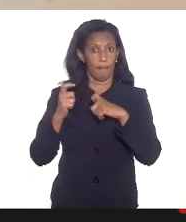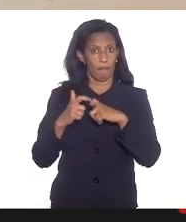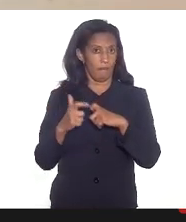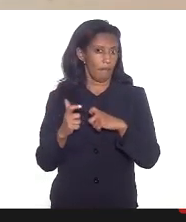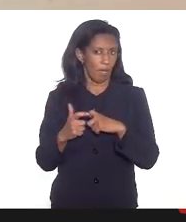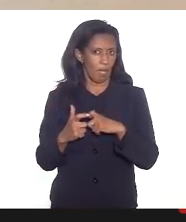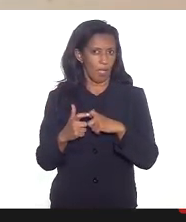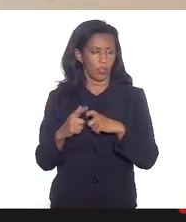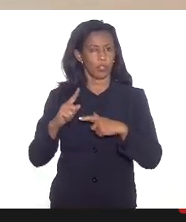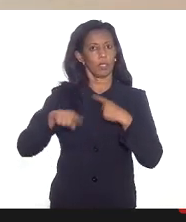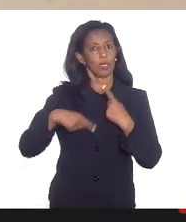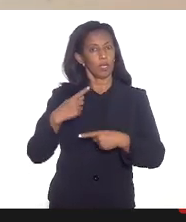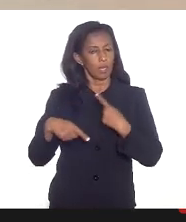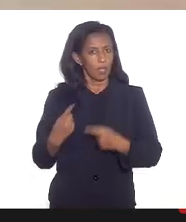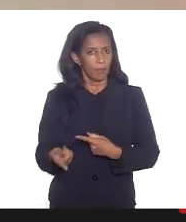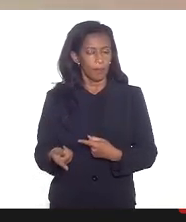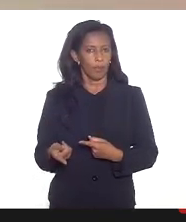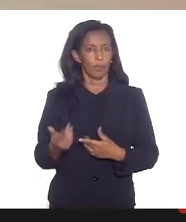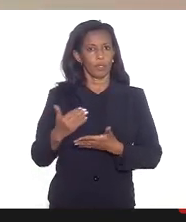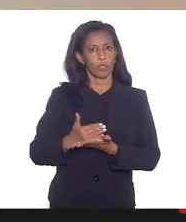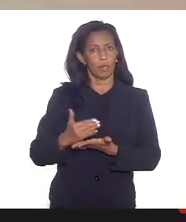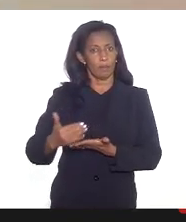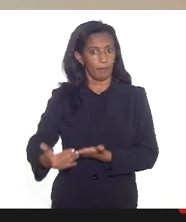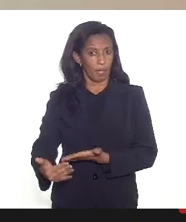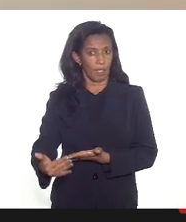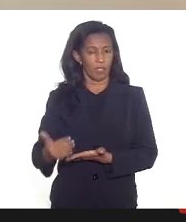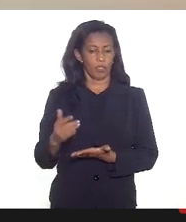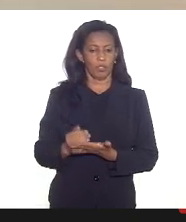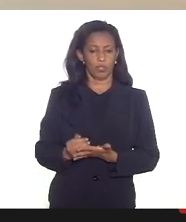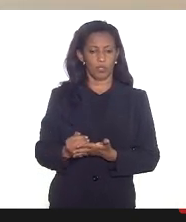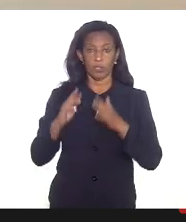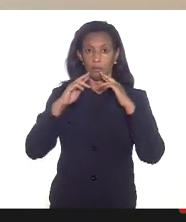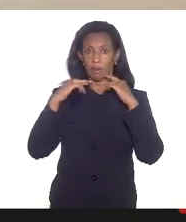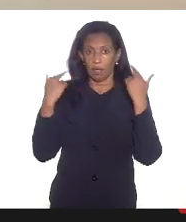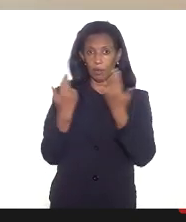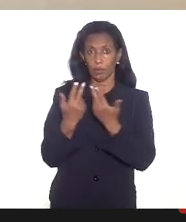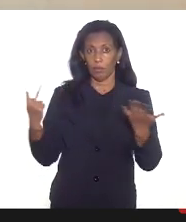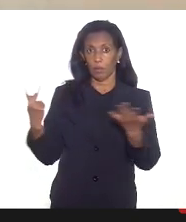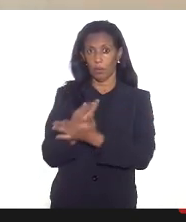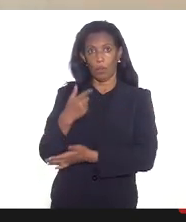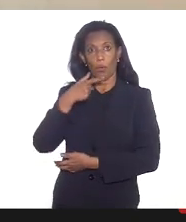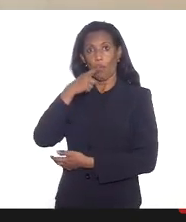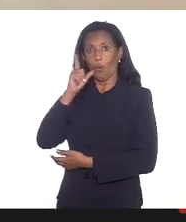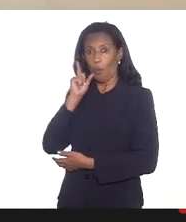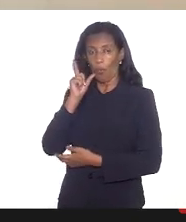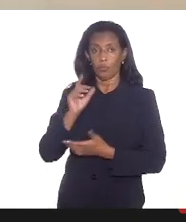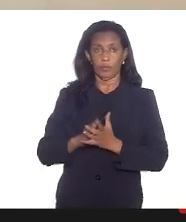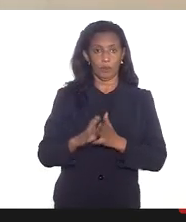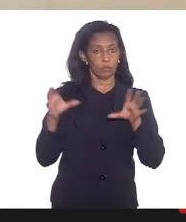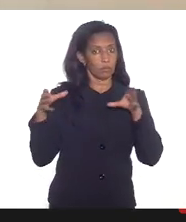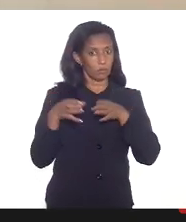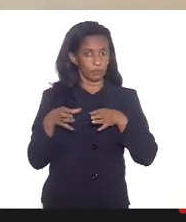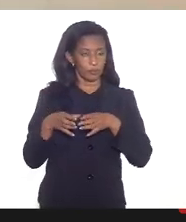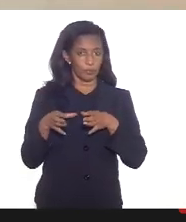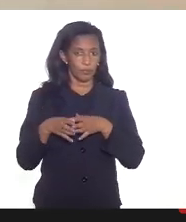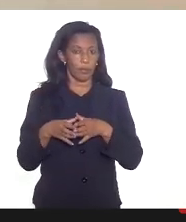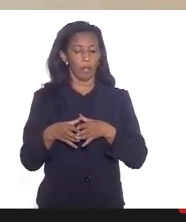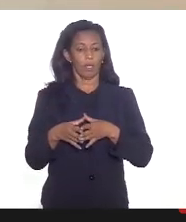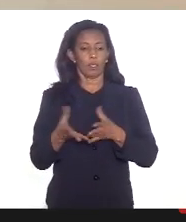que depois né a partir do pleito dessa reunião que nós fizemos ontem o Cosmos não